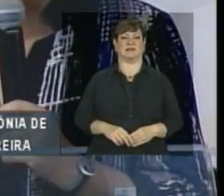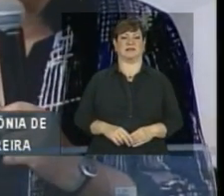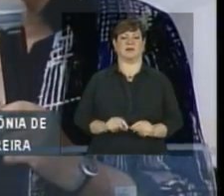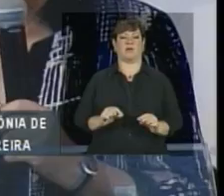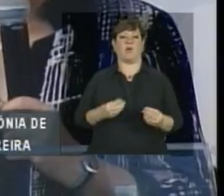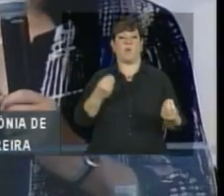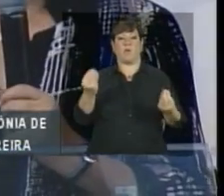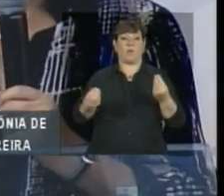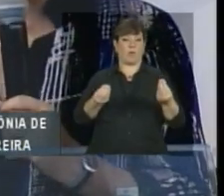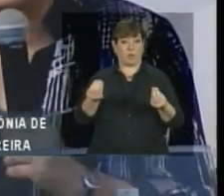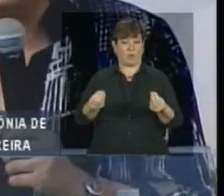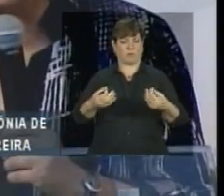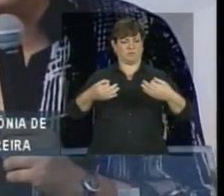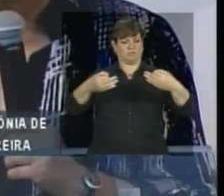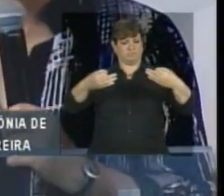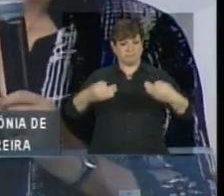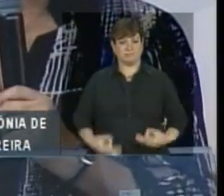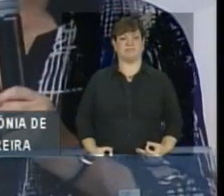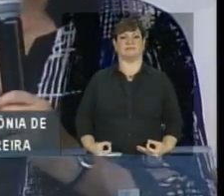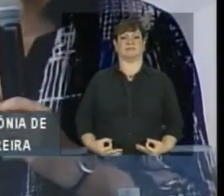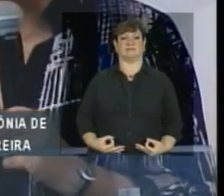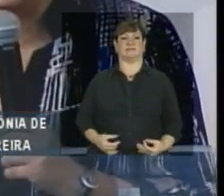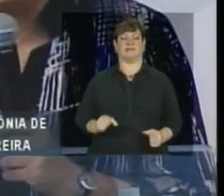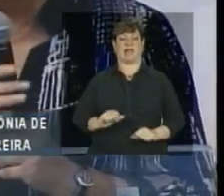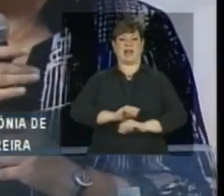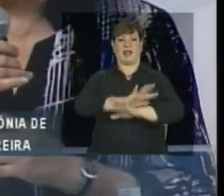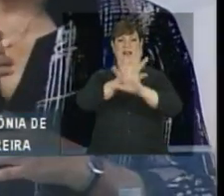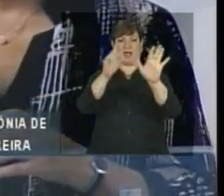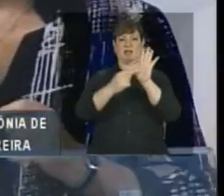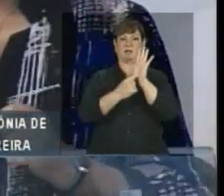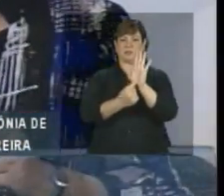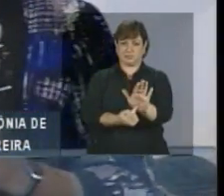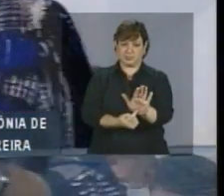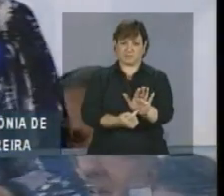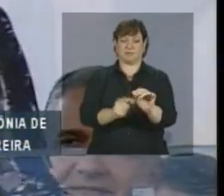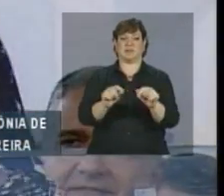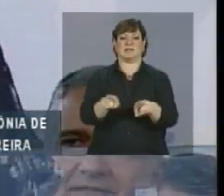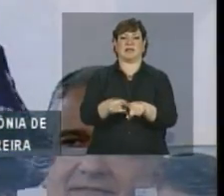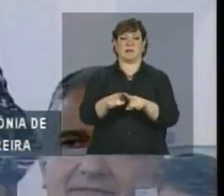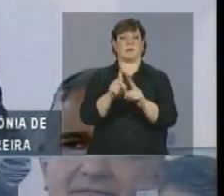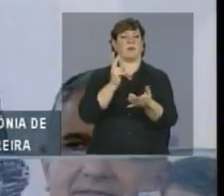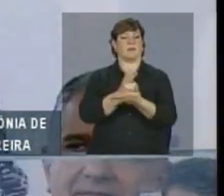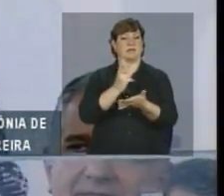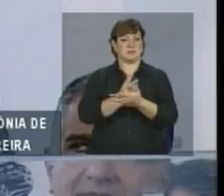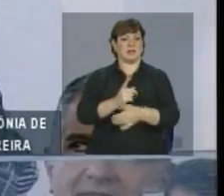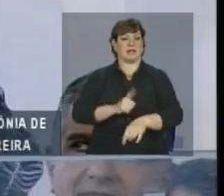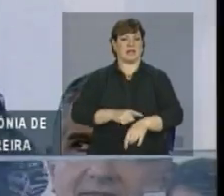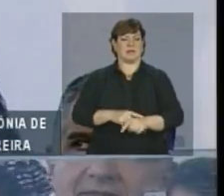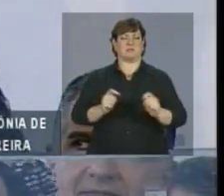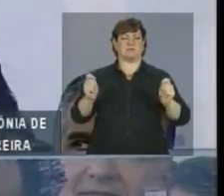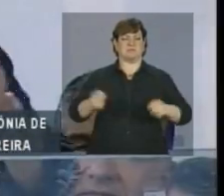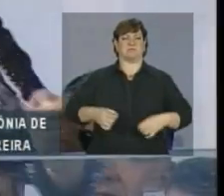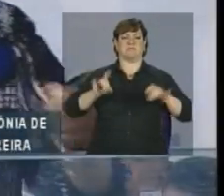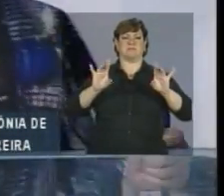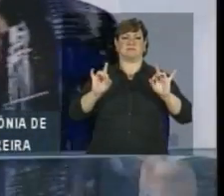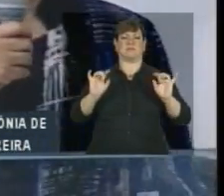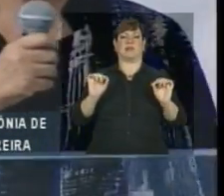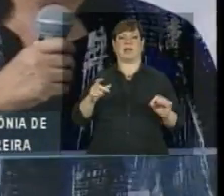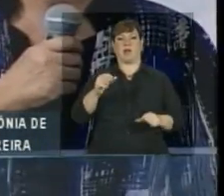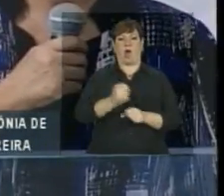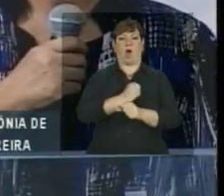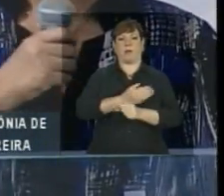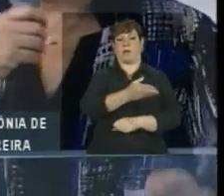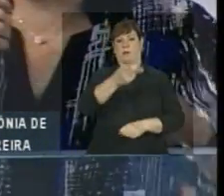de forma correta, transparente e, ao mesmo tempo, eficaz obras para a